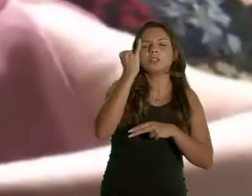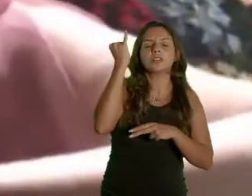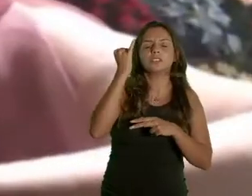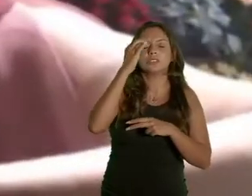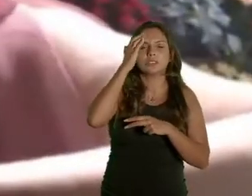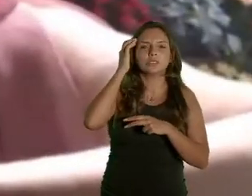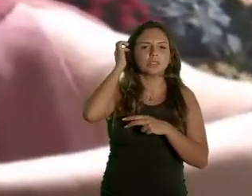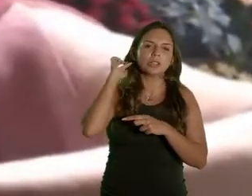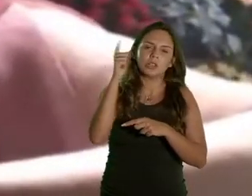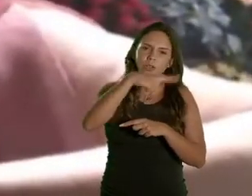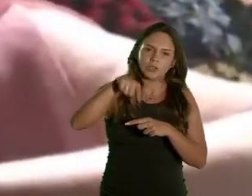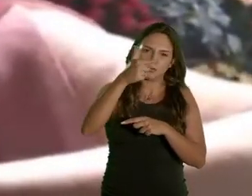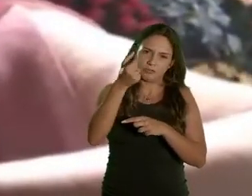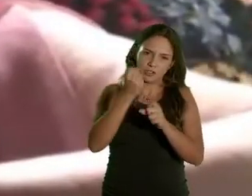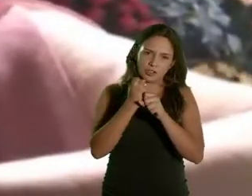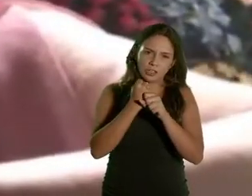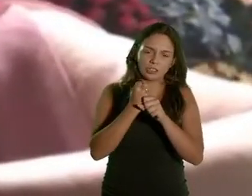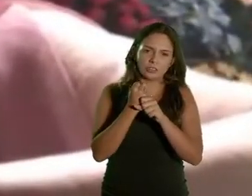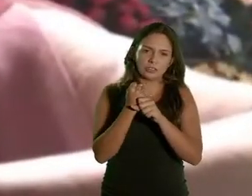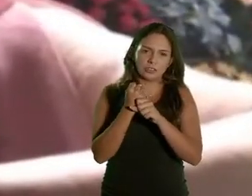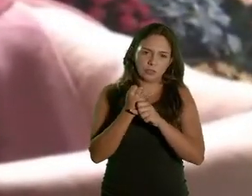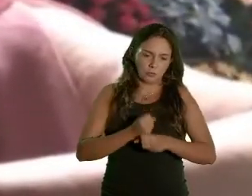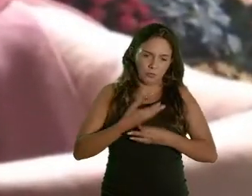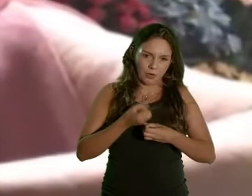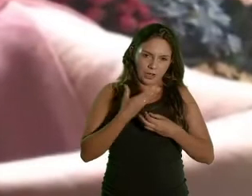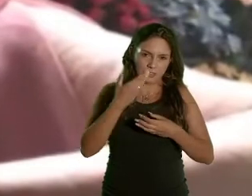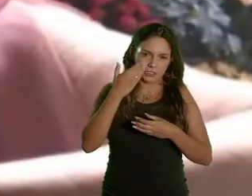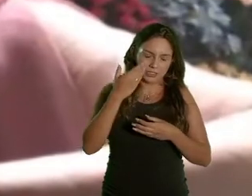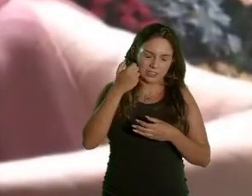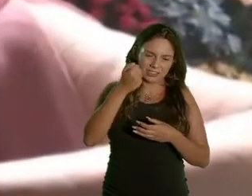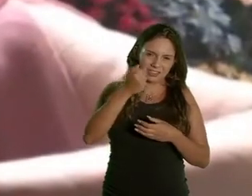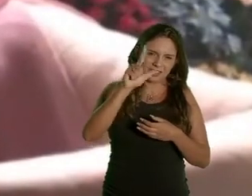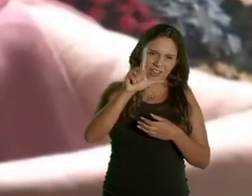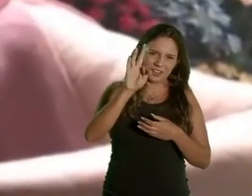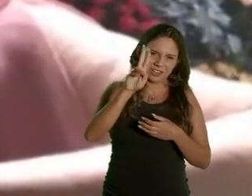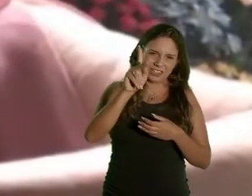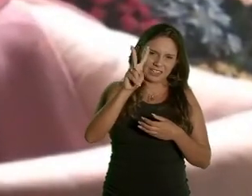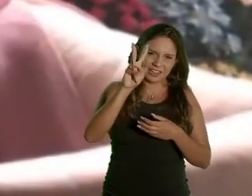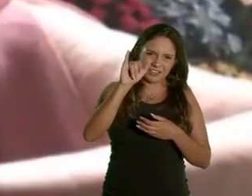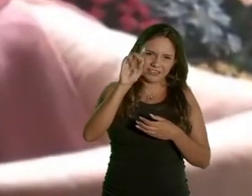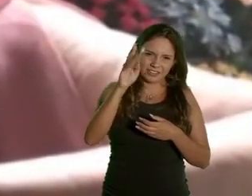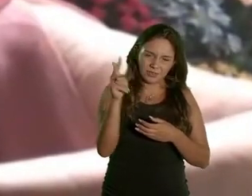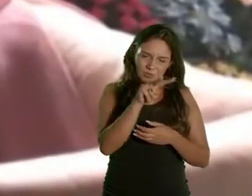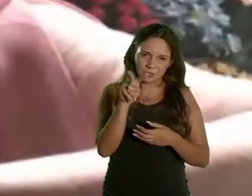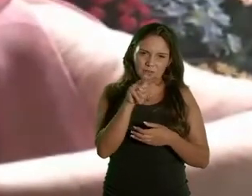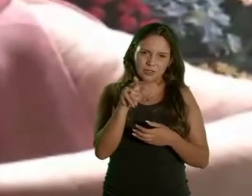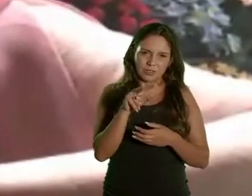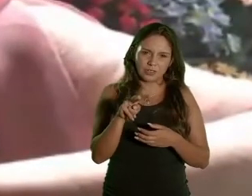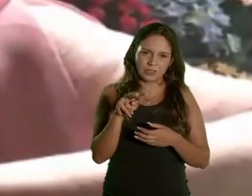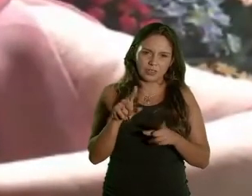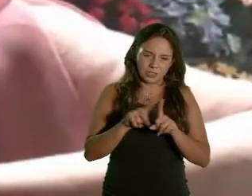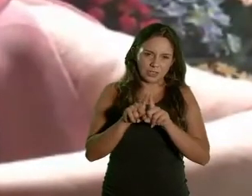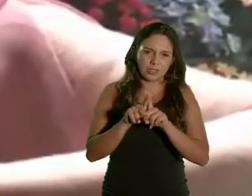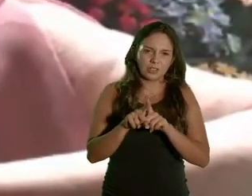Nas comemorações dos 20 anos dos poetas altravistas, foram lançadas essas duas antologias